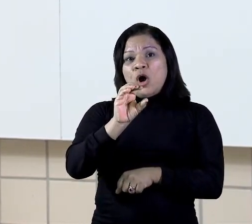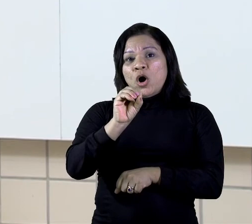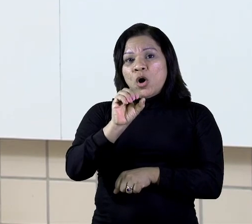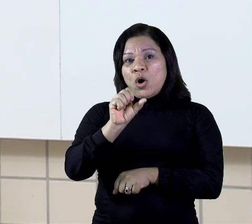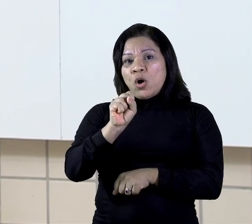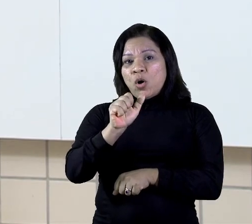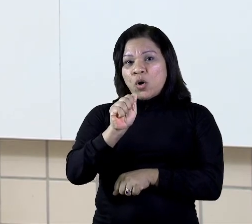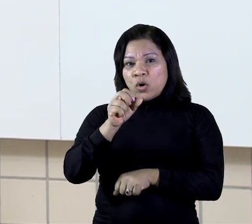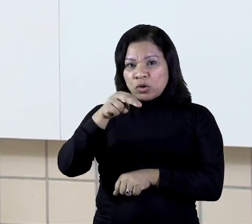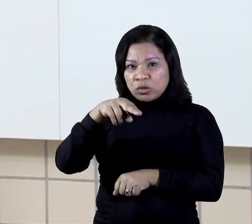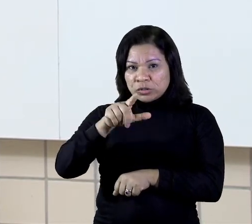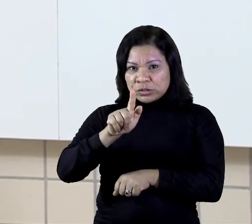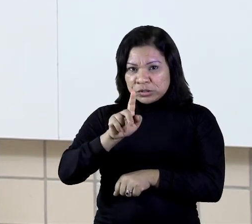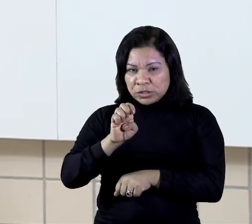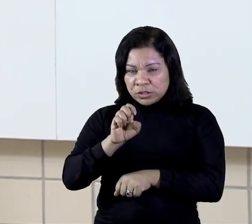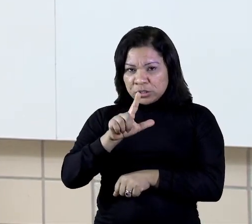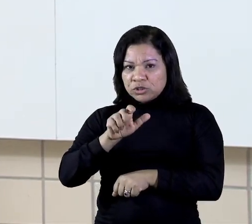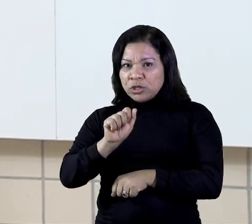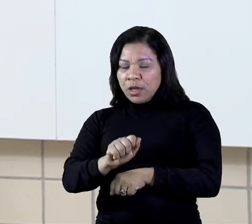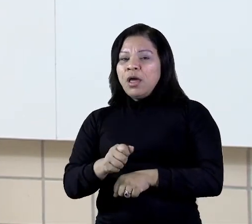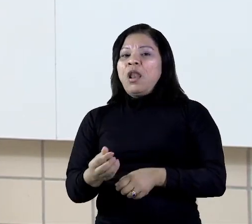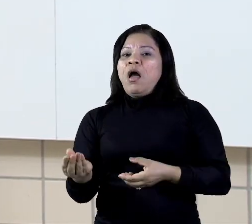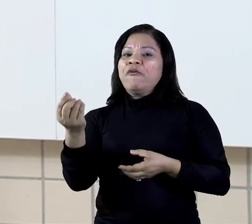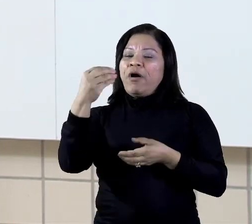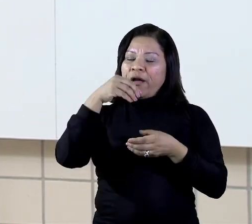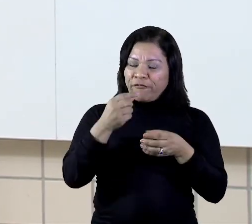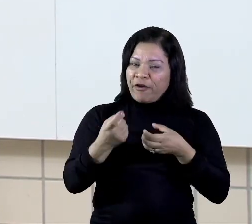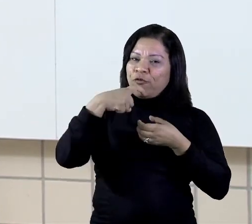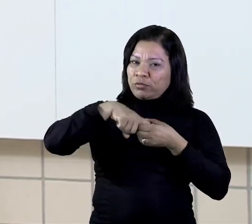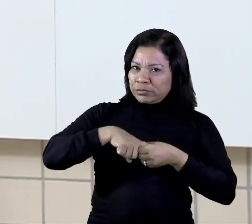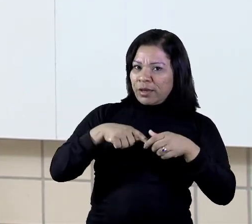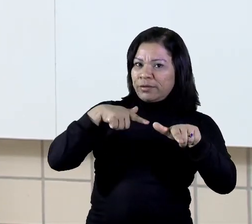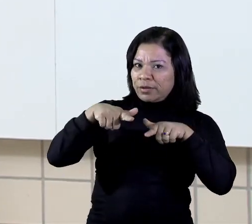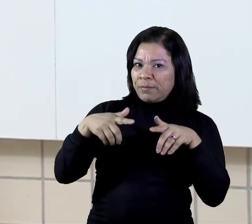acomedida aí, mas ela está bem, passa bem, está tranquila,